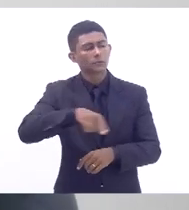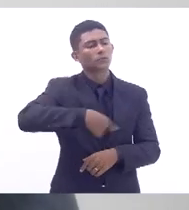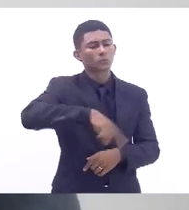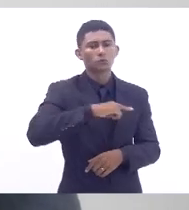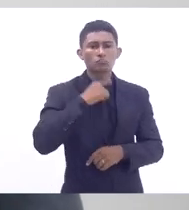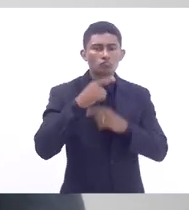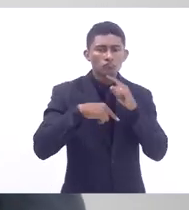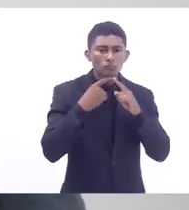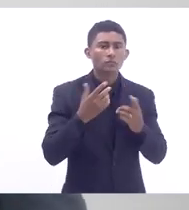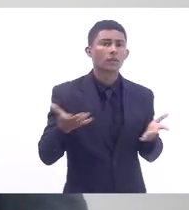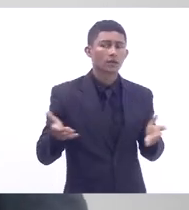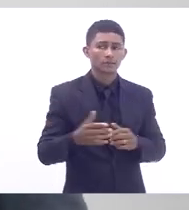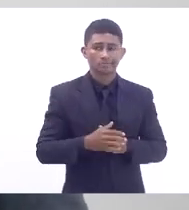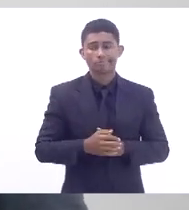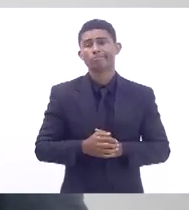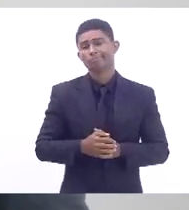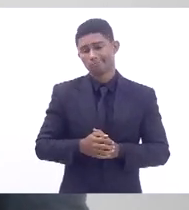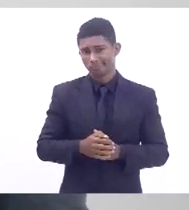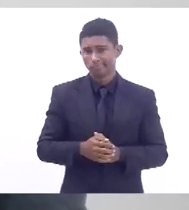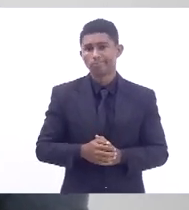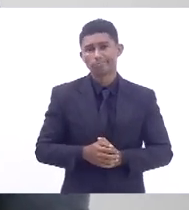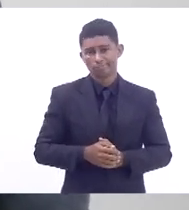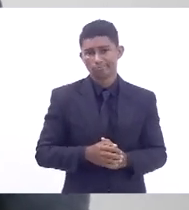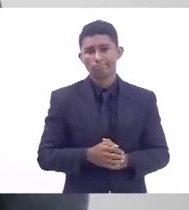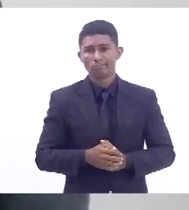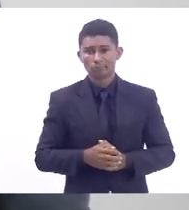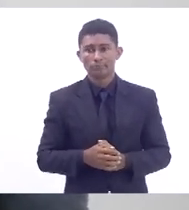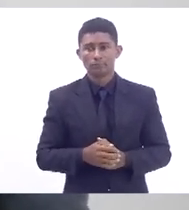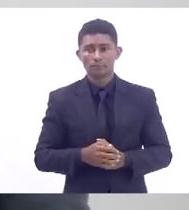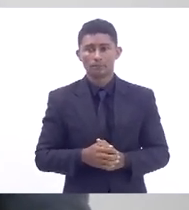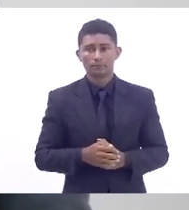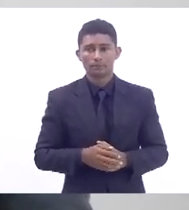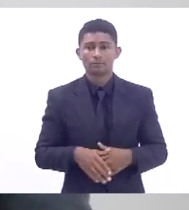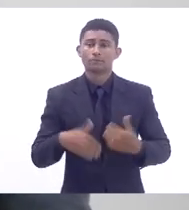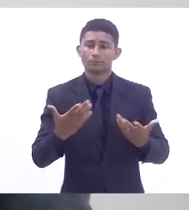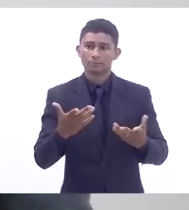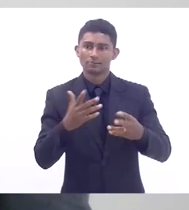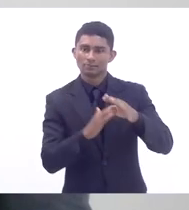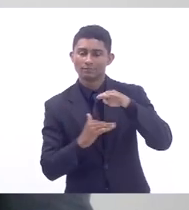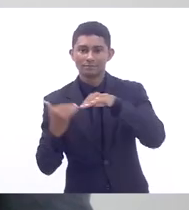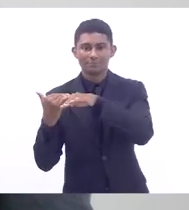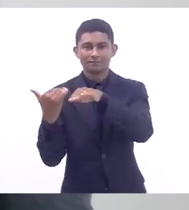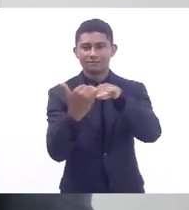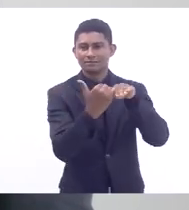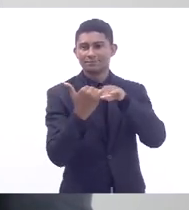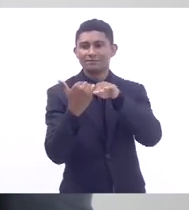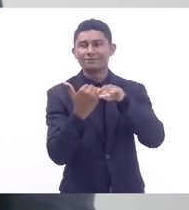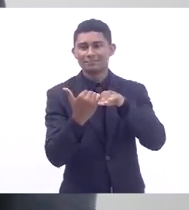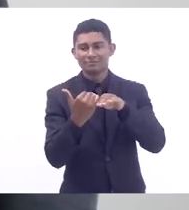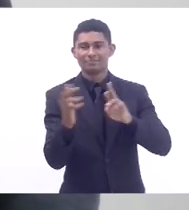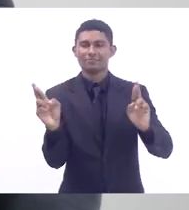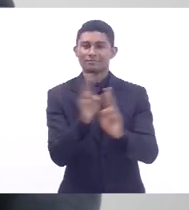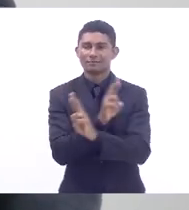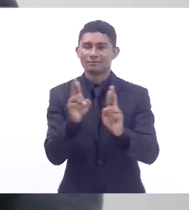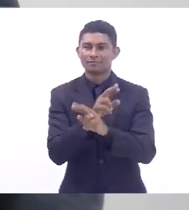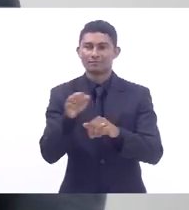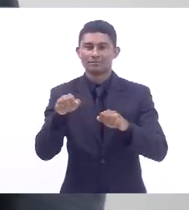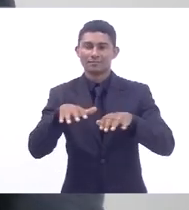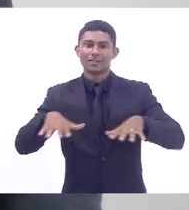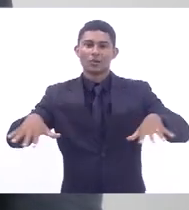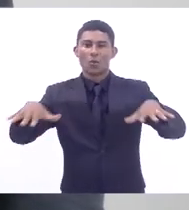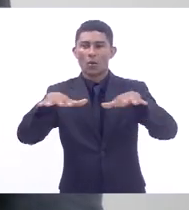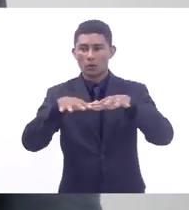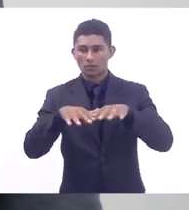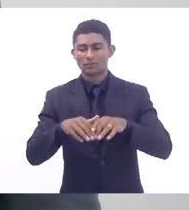todos né é quebrando aí o mínimo de isonomia na relação entre as carreiras Não é para falar de